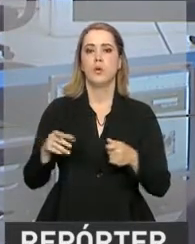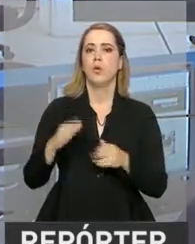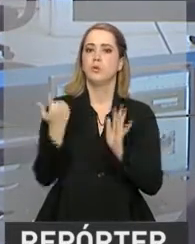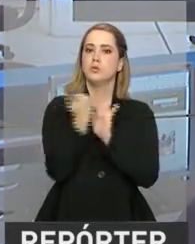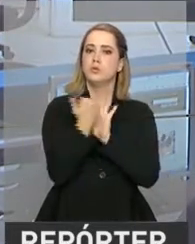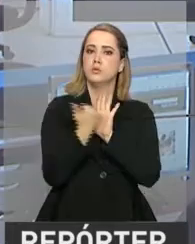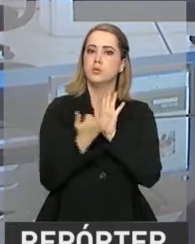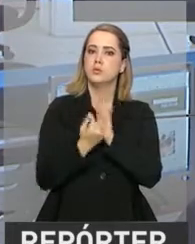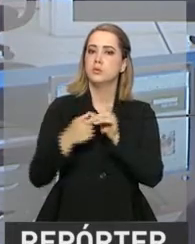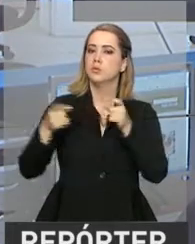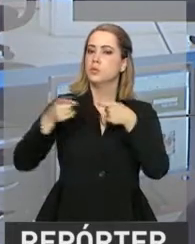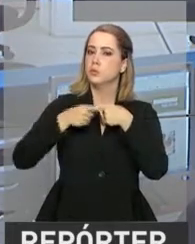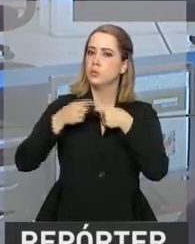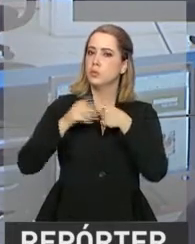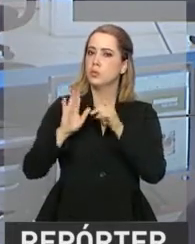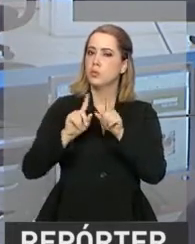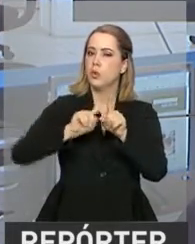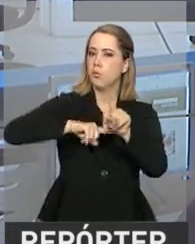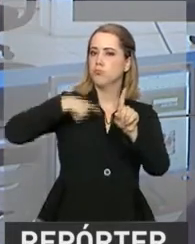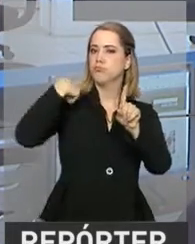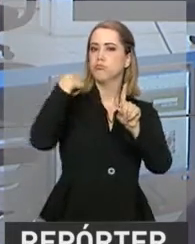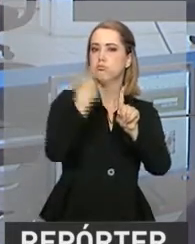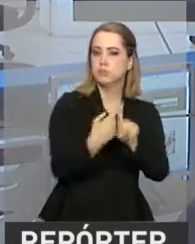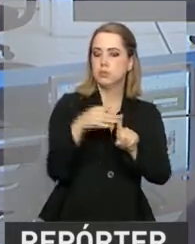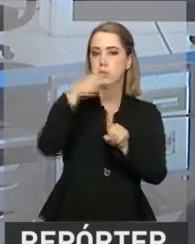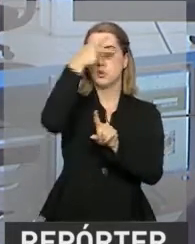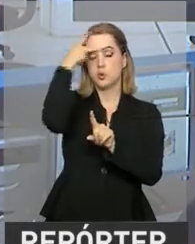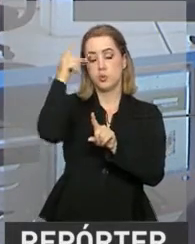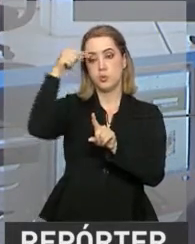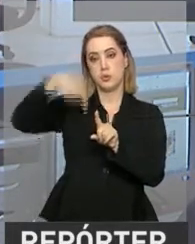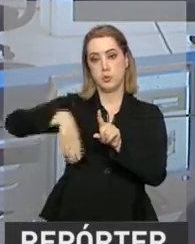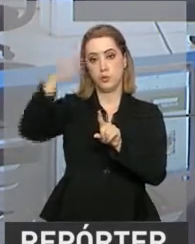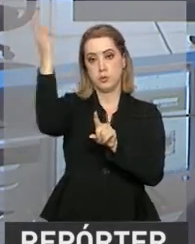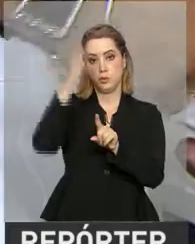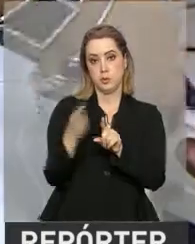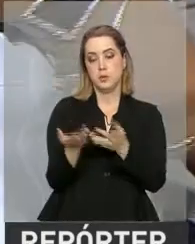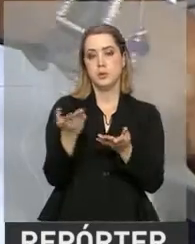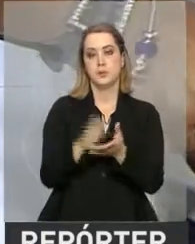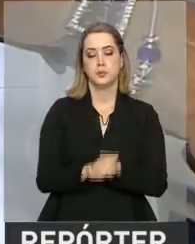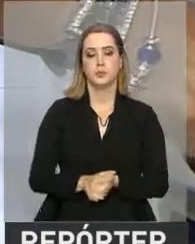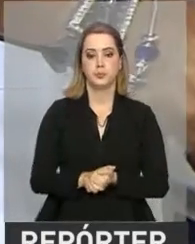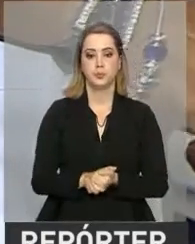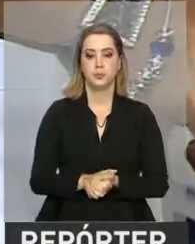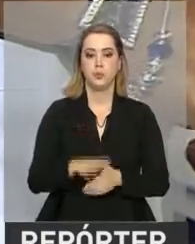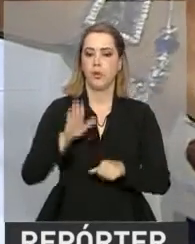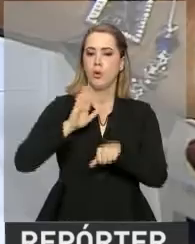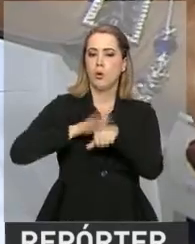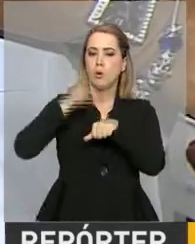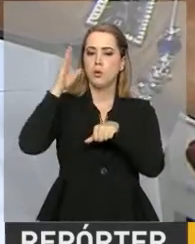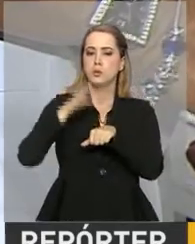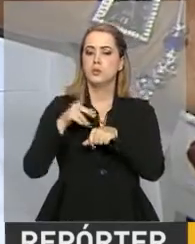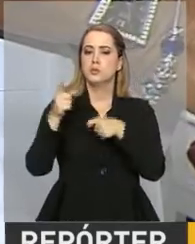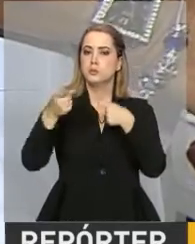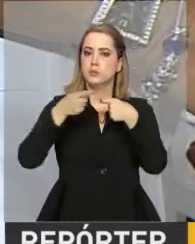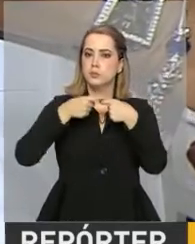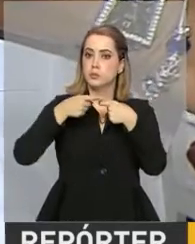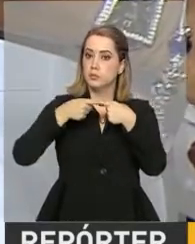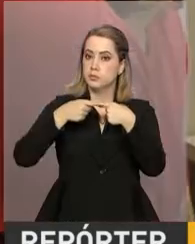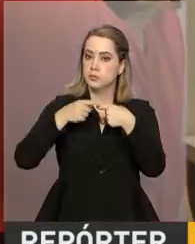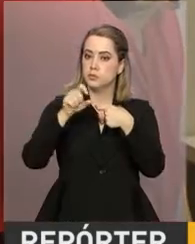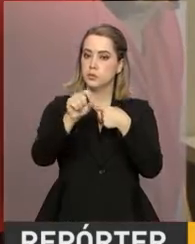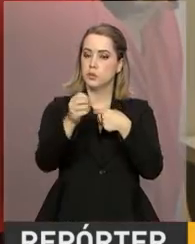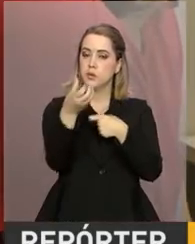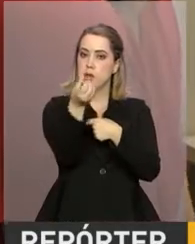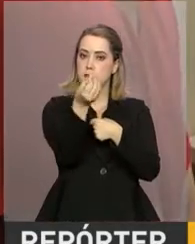A meta é aumentar cada vez mais a participação de profissionais brasileiros. O Mais Médicos atende cerca de